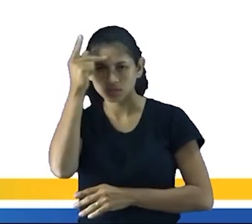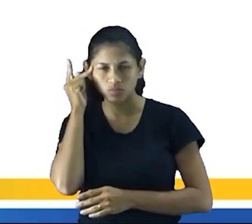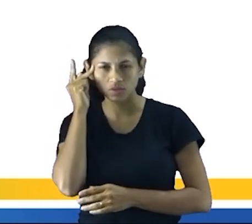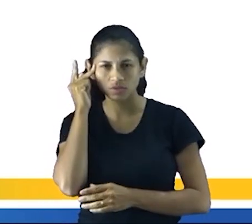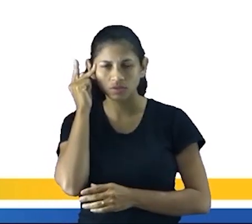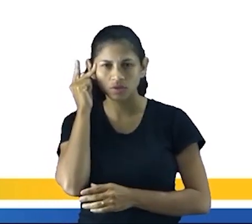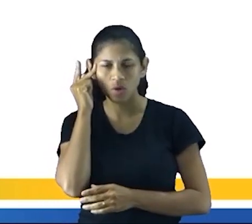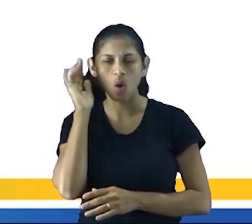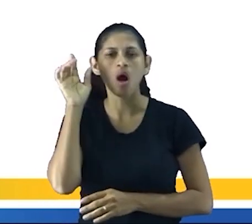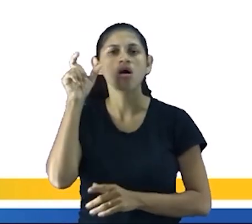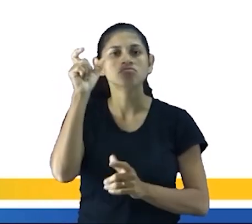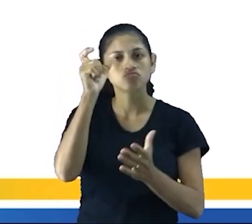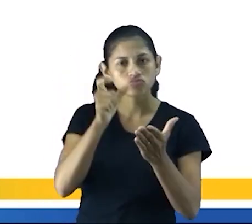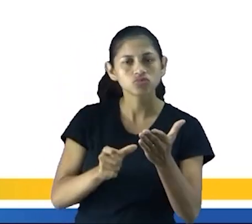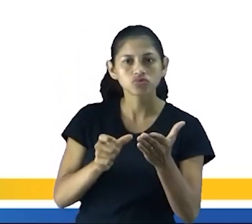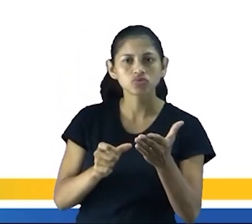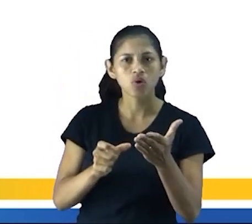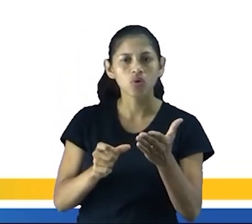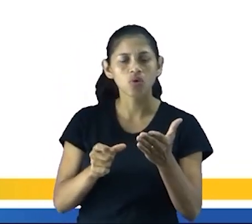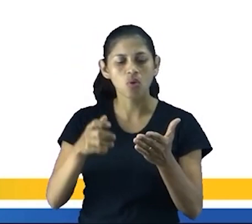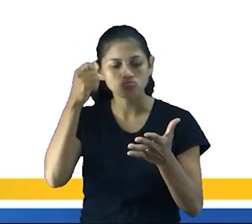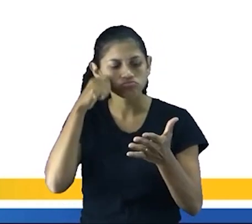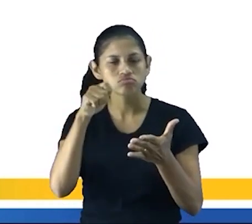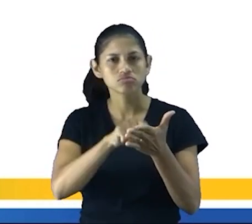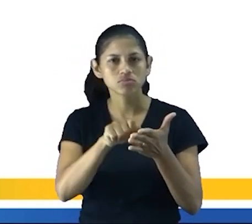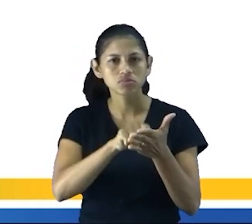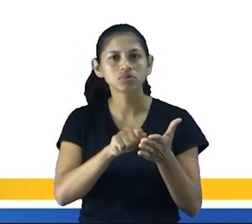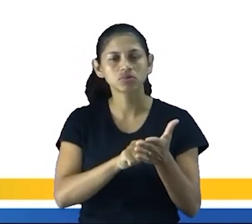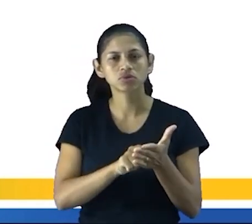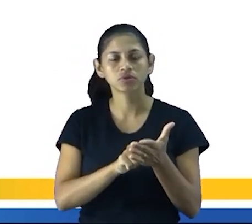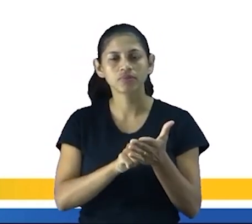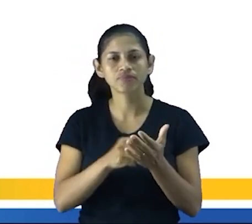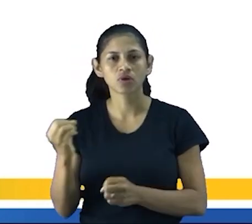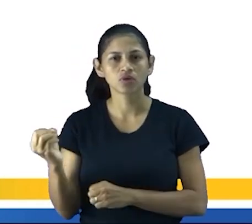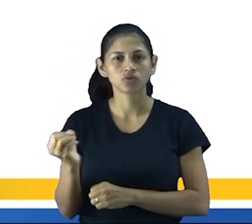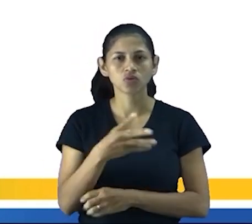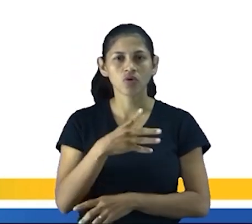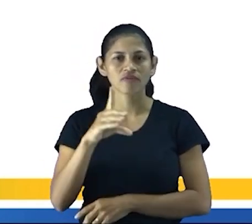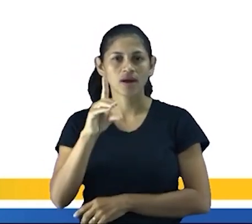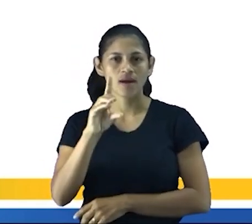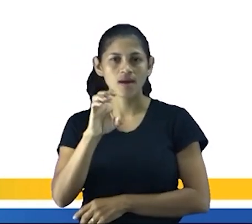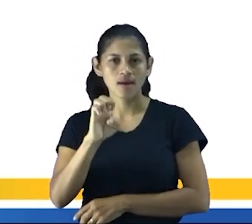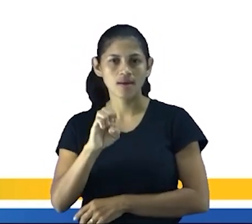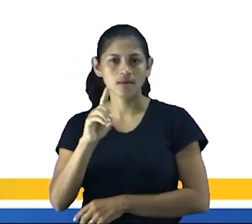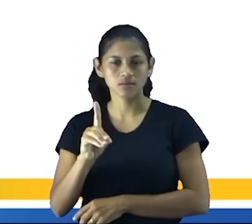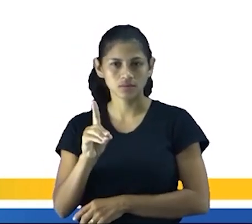muitos artistas, observa. A nova edição veio da